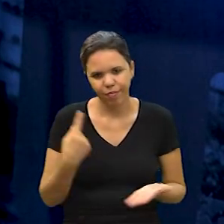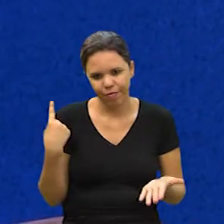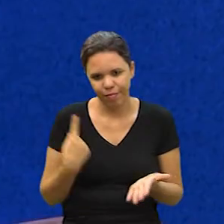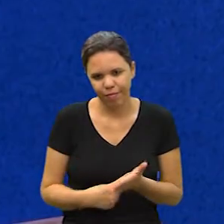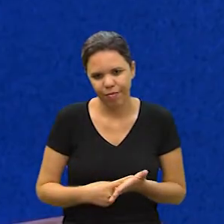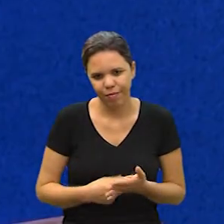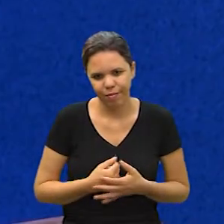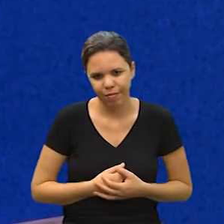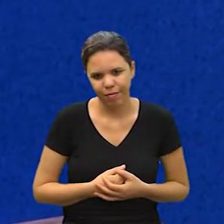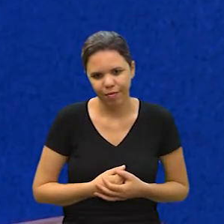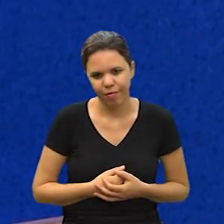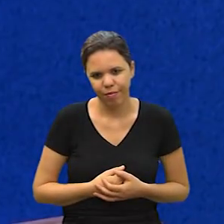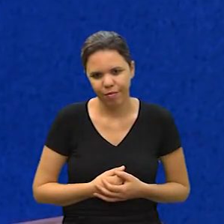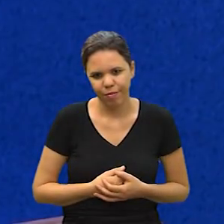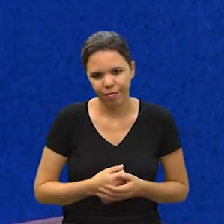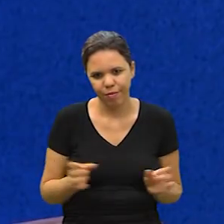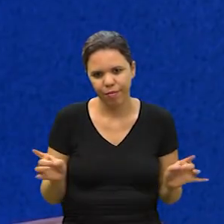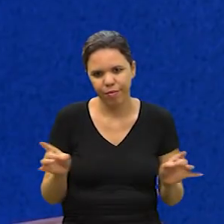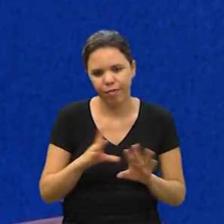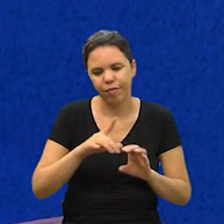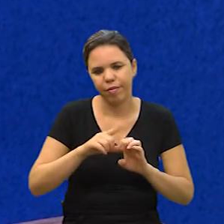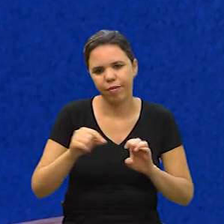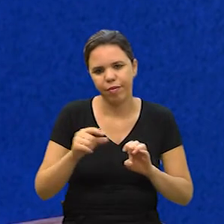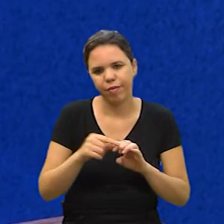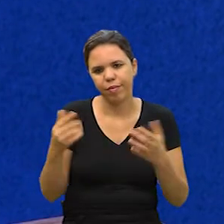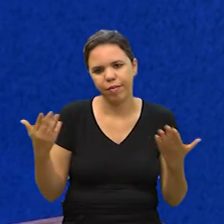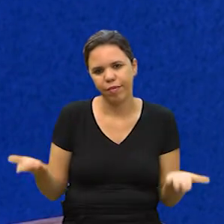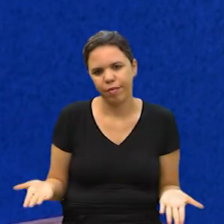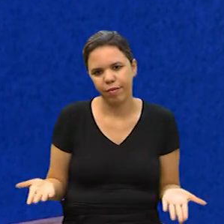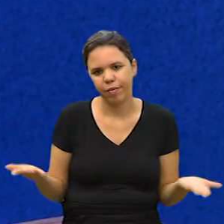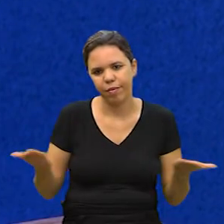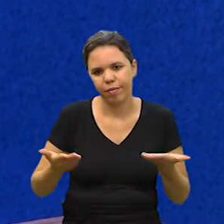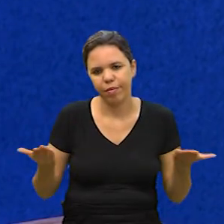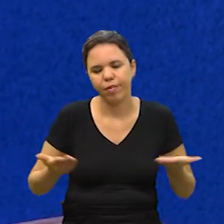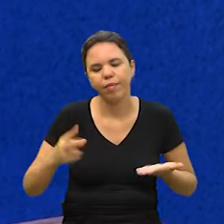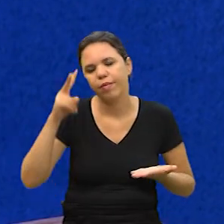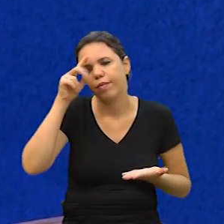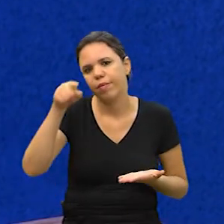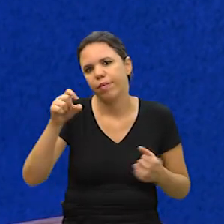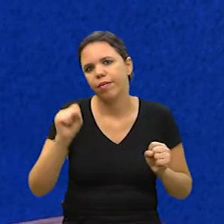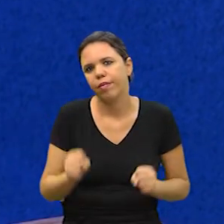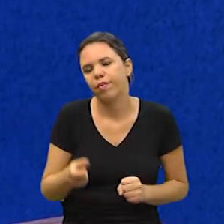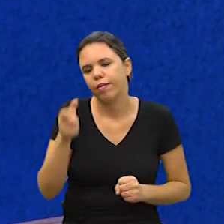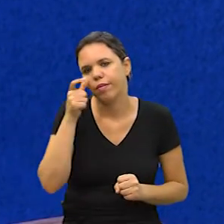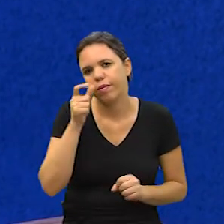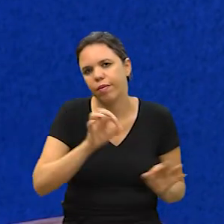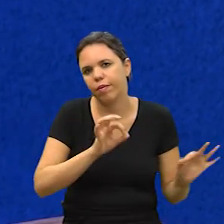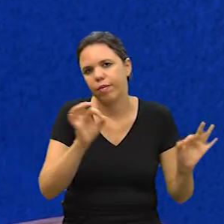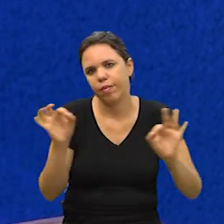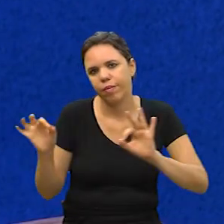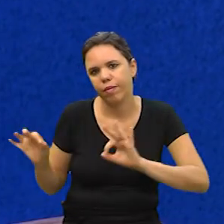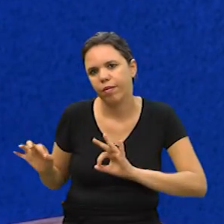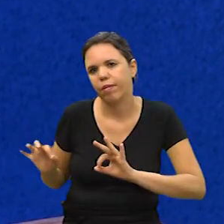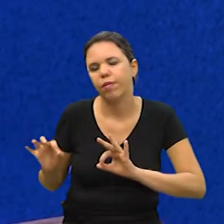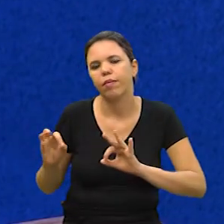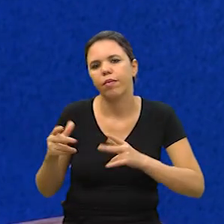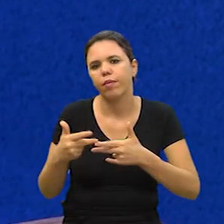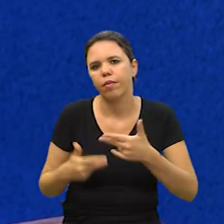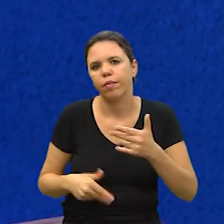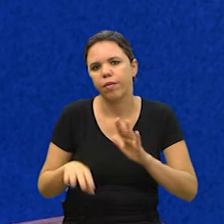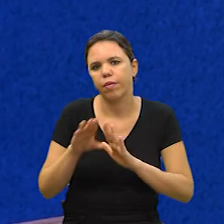conosco. E assim a gente encerra o Ser Empreendedor de hoje, lembrando que você pode conferir